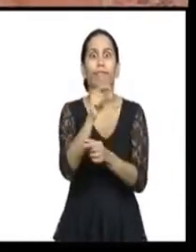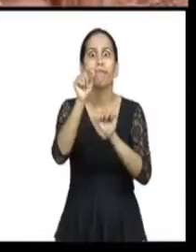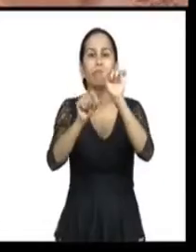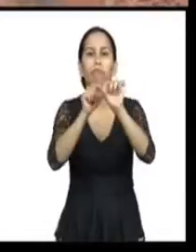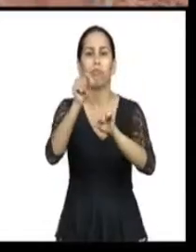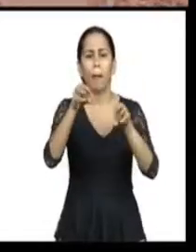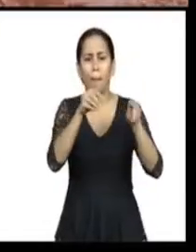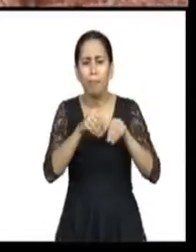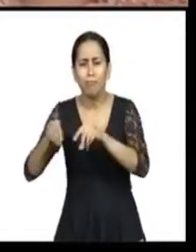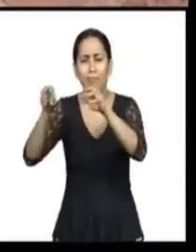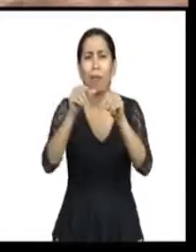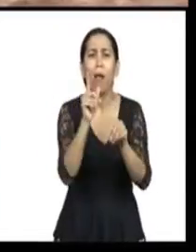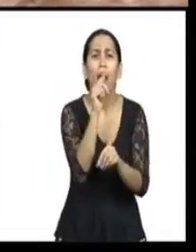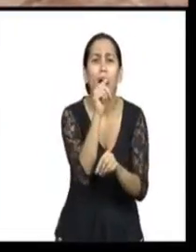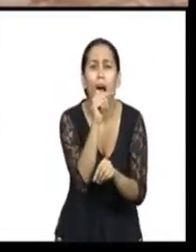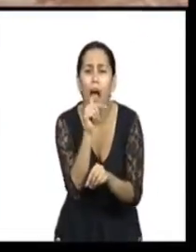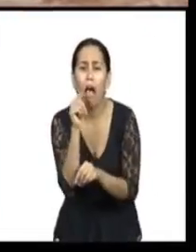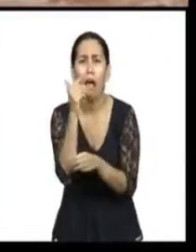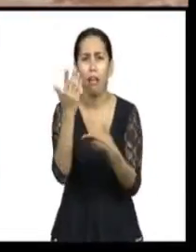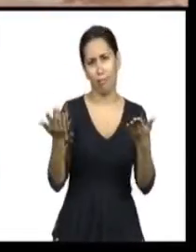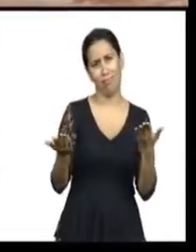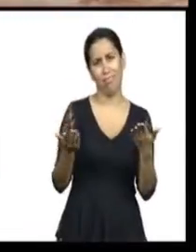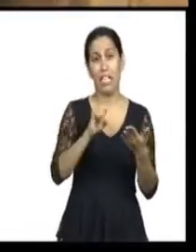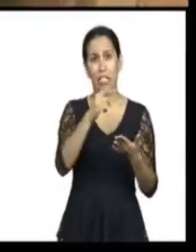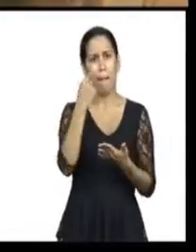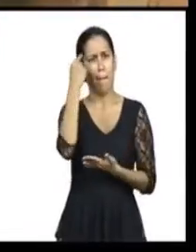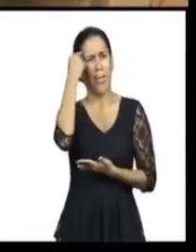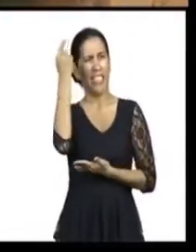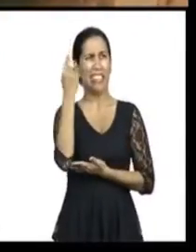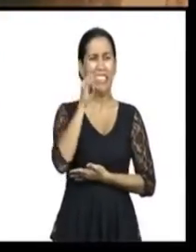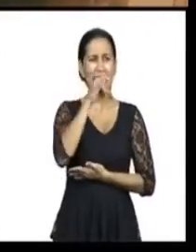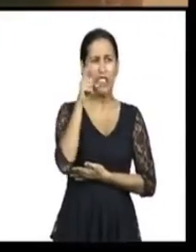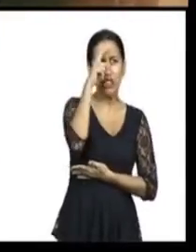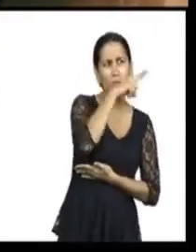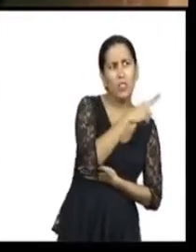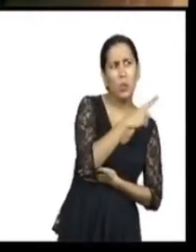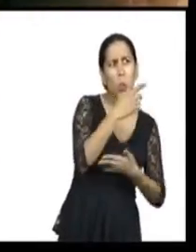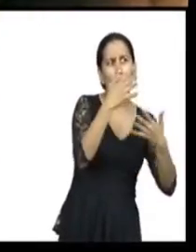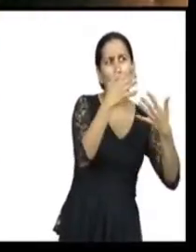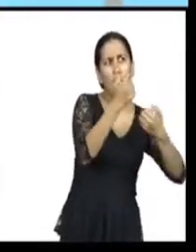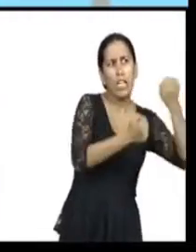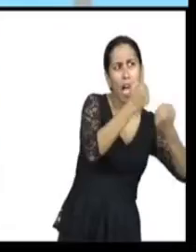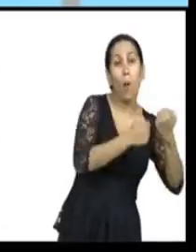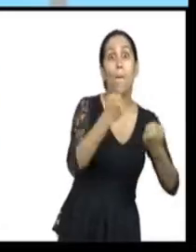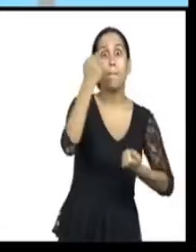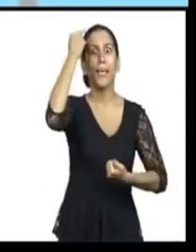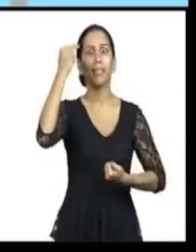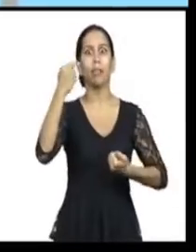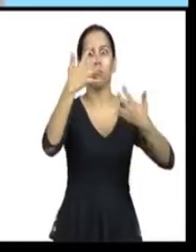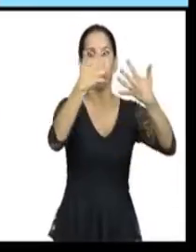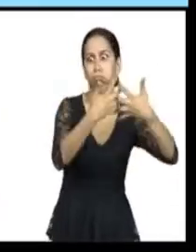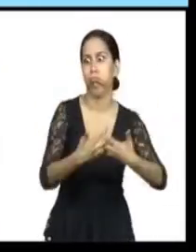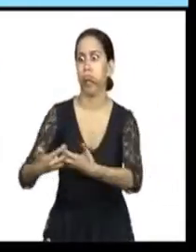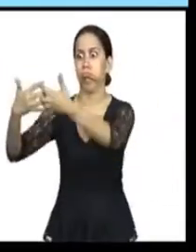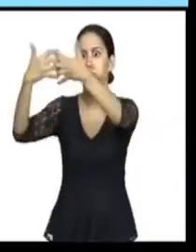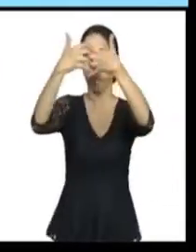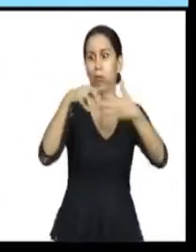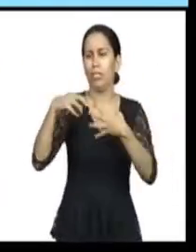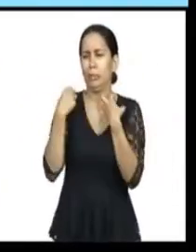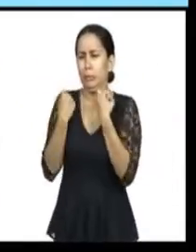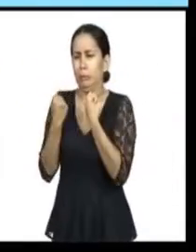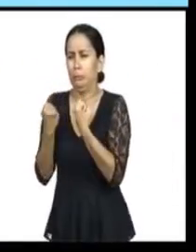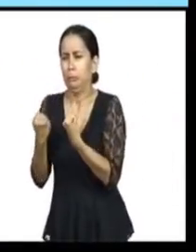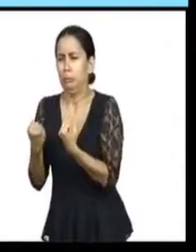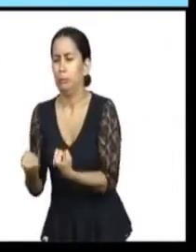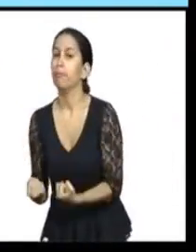já é complicado para veículos comuns, imagine para equipamentos que podem chegar a 450 toneladas. Portanto, obedeça o